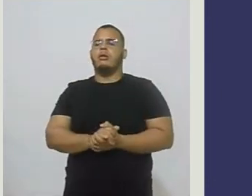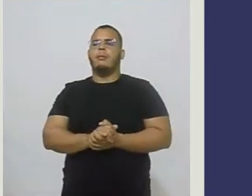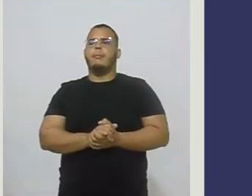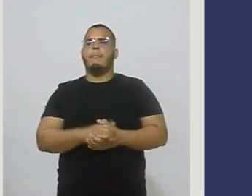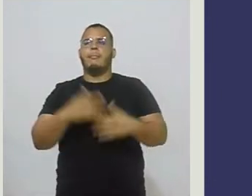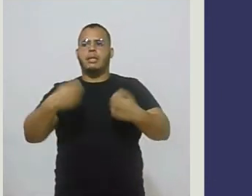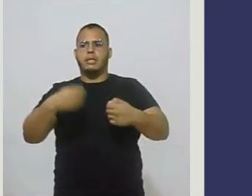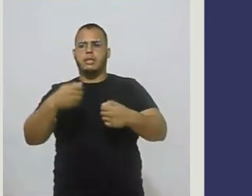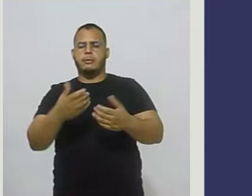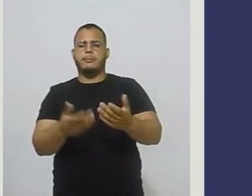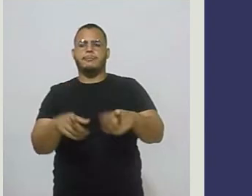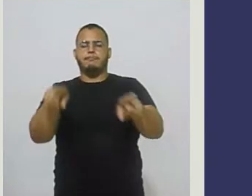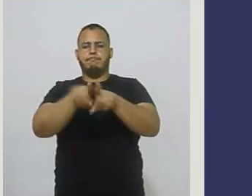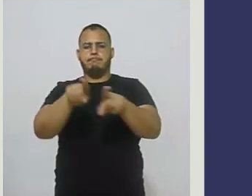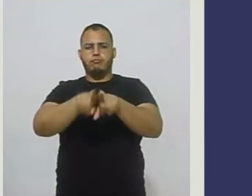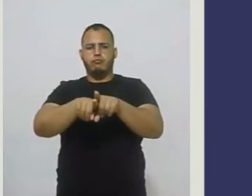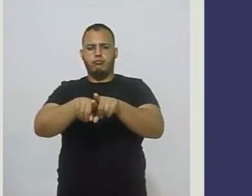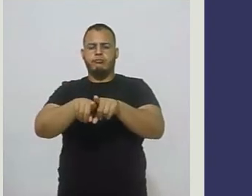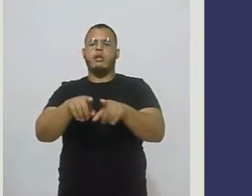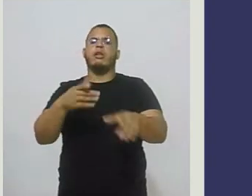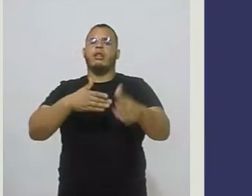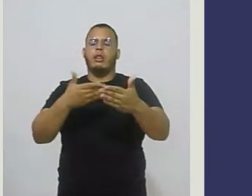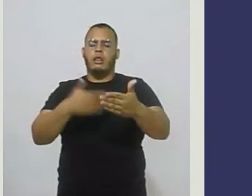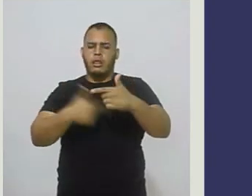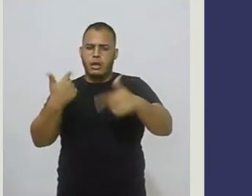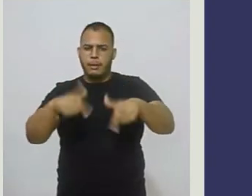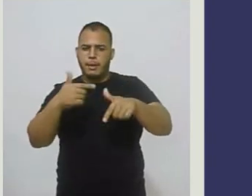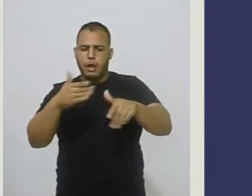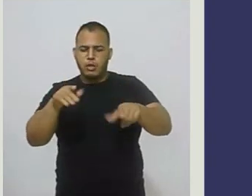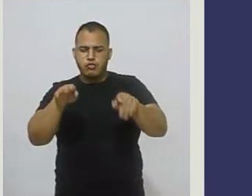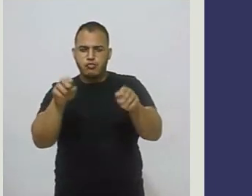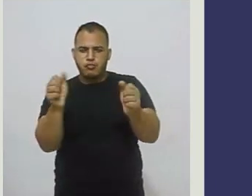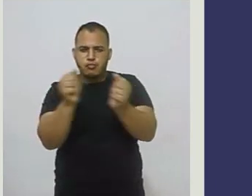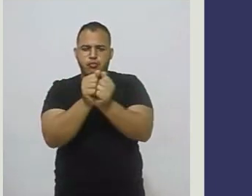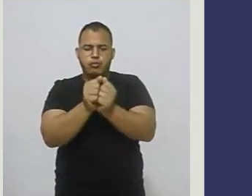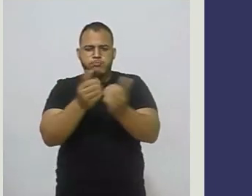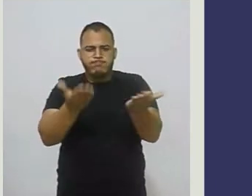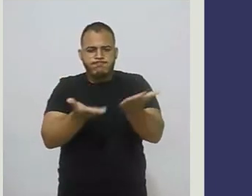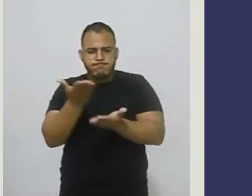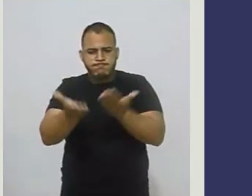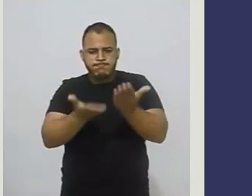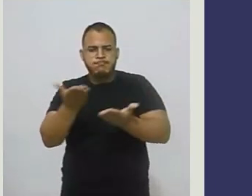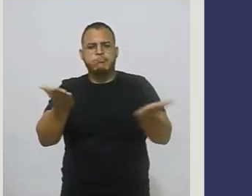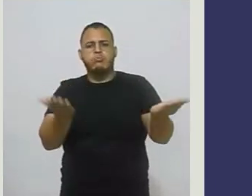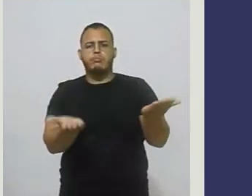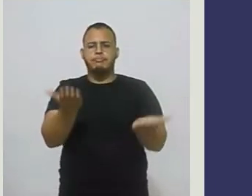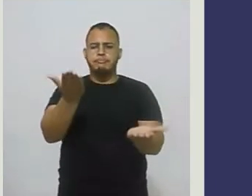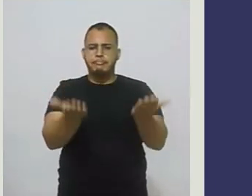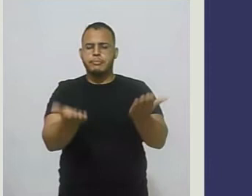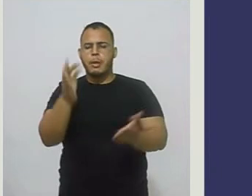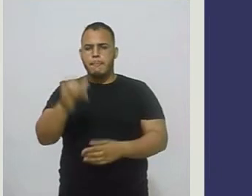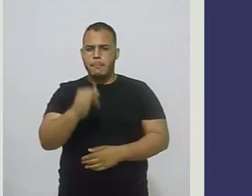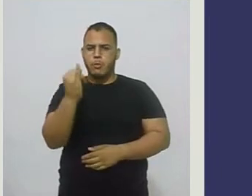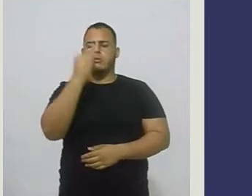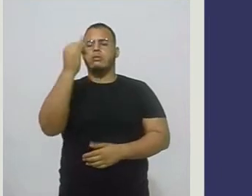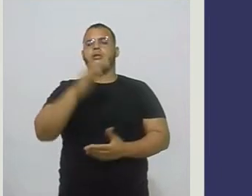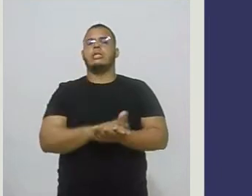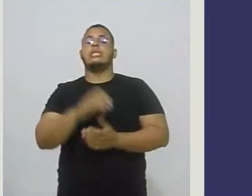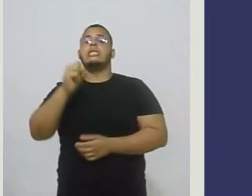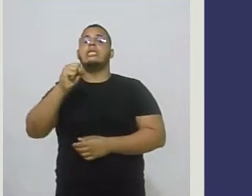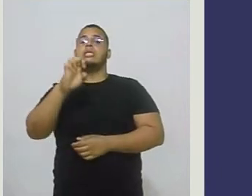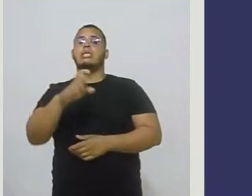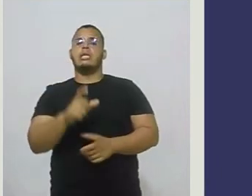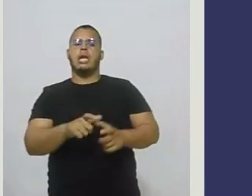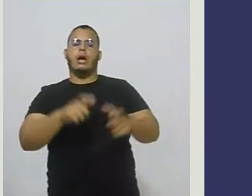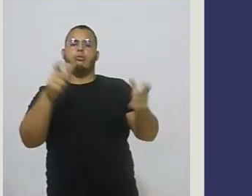ter aí a noção de que eles trabalham juntos, certo? Para manter um equilíbrio da quantidade de cálcio ideal. Então se tiver muito alto, o